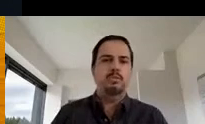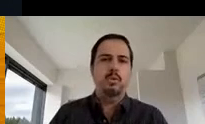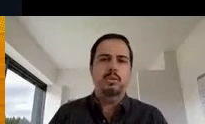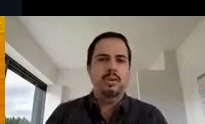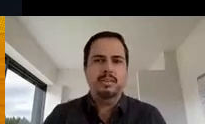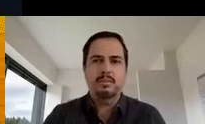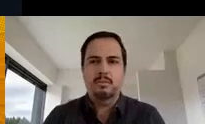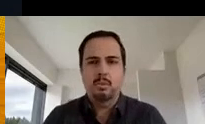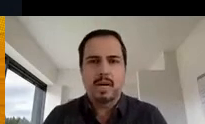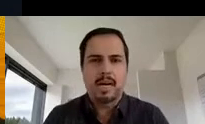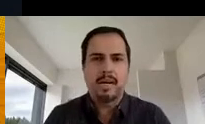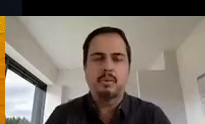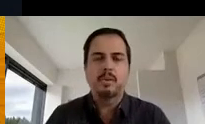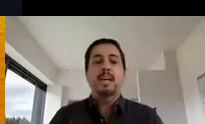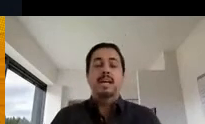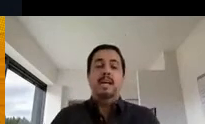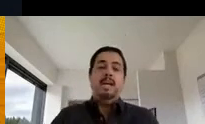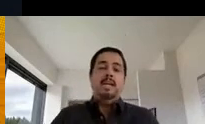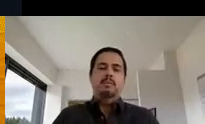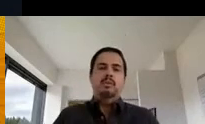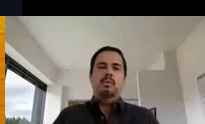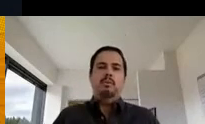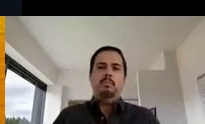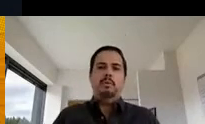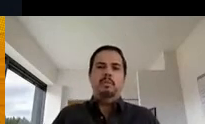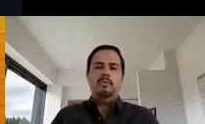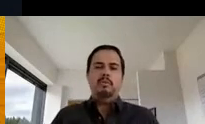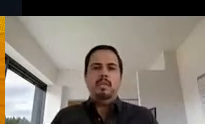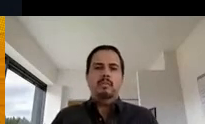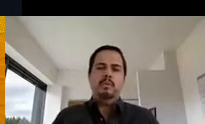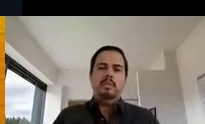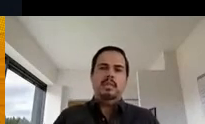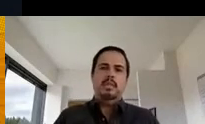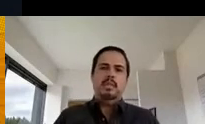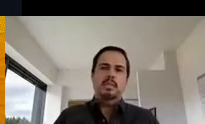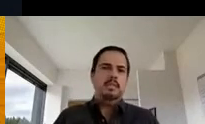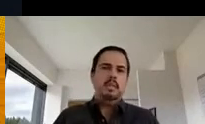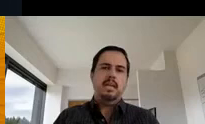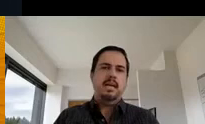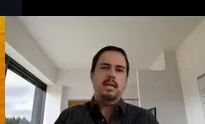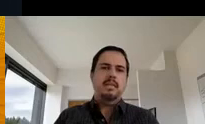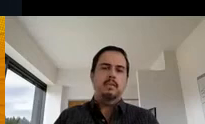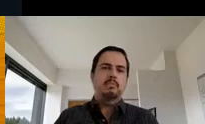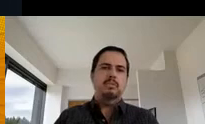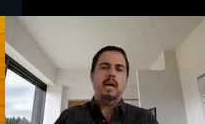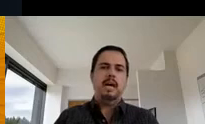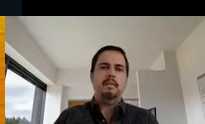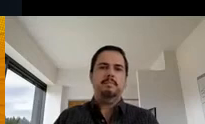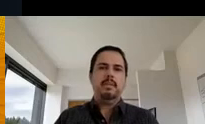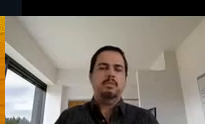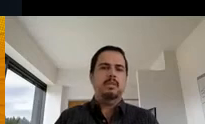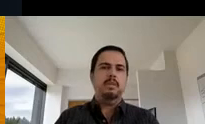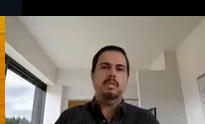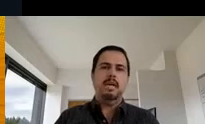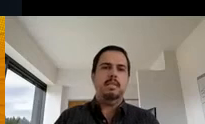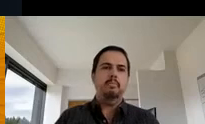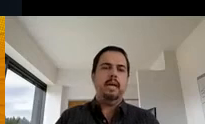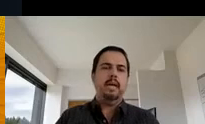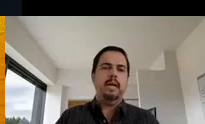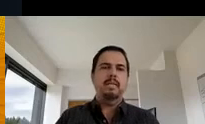cara, o Vitor Toso, um cara do caralho. Eu não sei qual é o propósito da Contabilizei, mas pode ter certeza que tem lá. Eu quero mudar